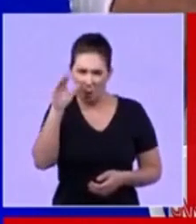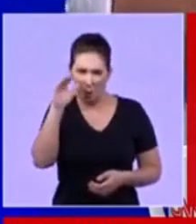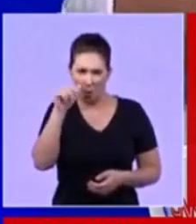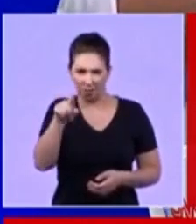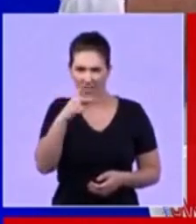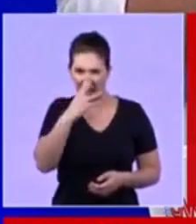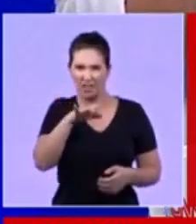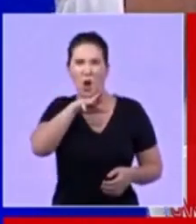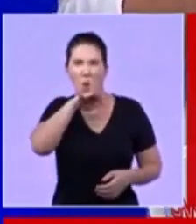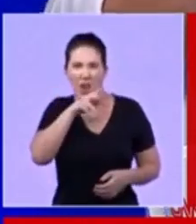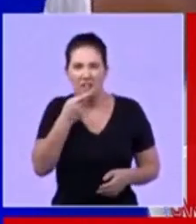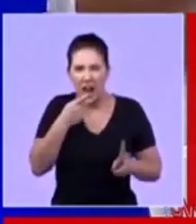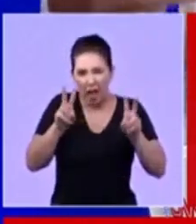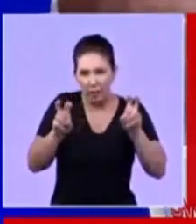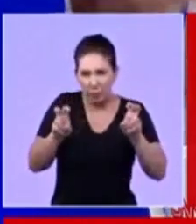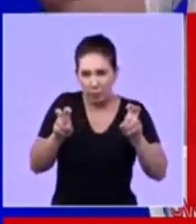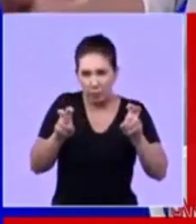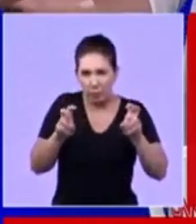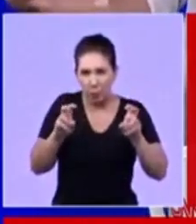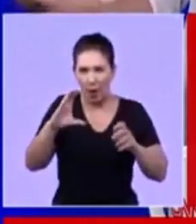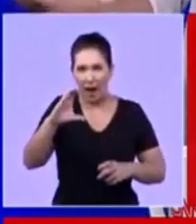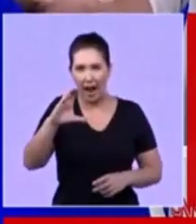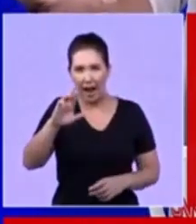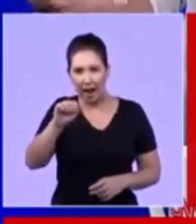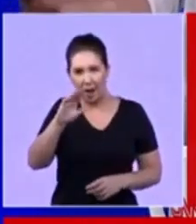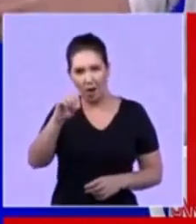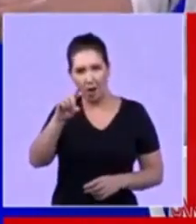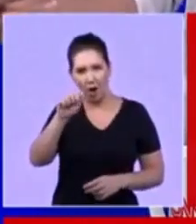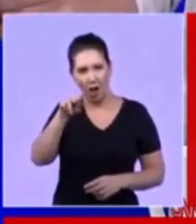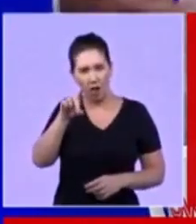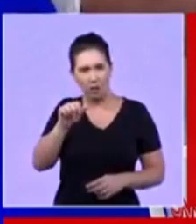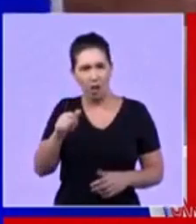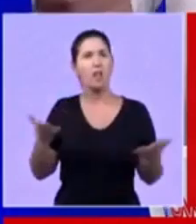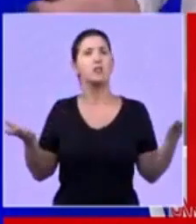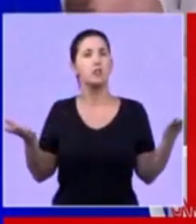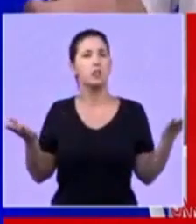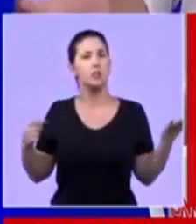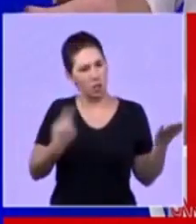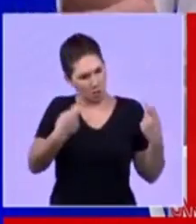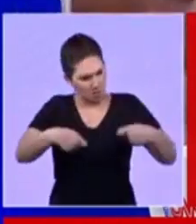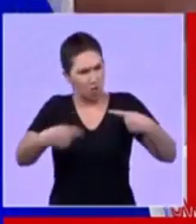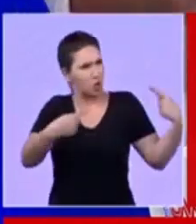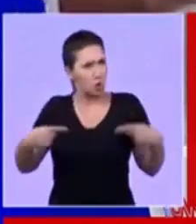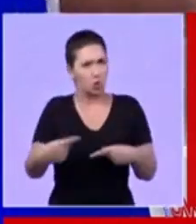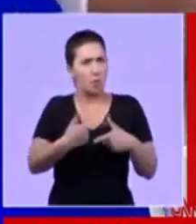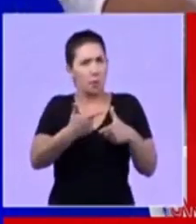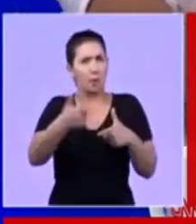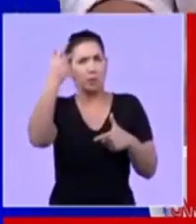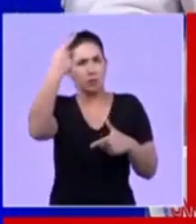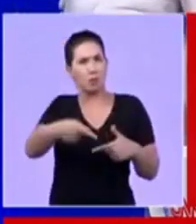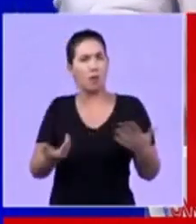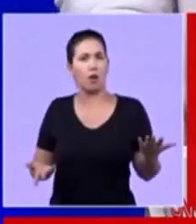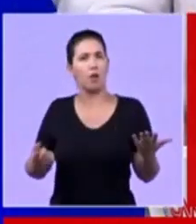Cracolândia para um debate entre candidatos a prefeito de São Paulo do segundo turno que é isso você nunca discute os problemas da cidade Esse é um